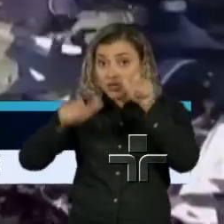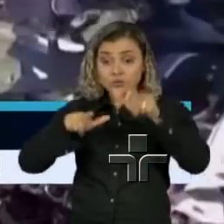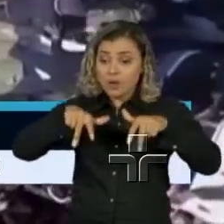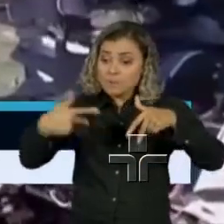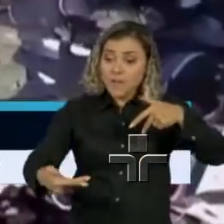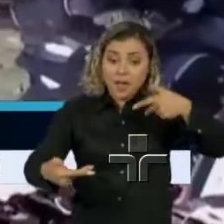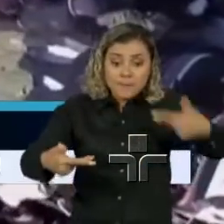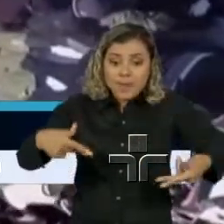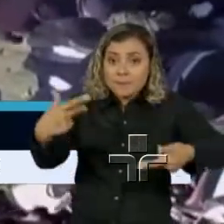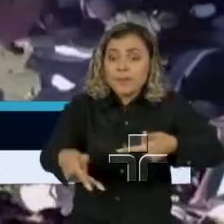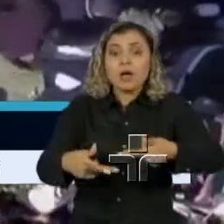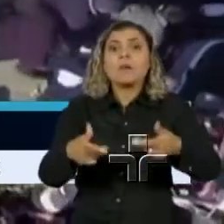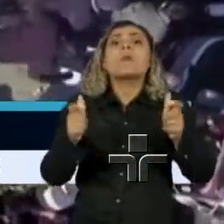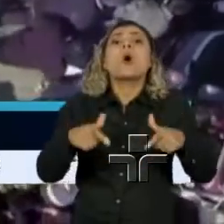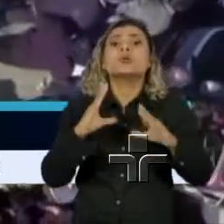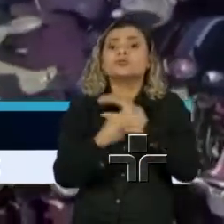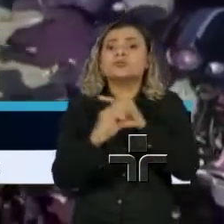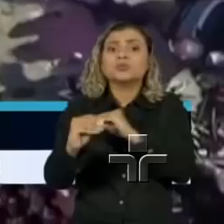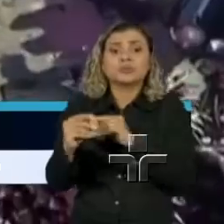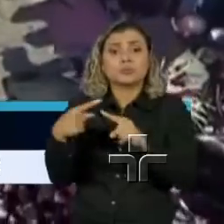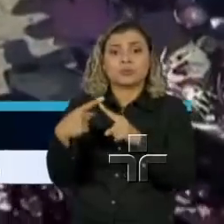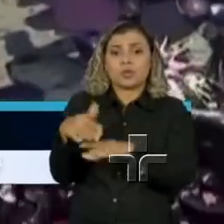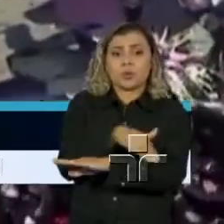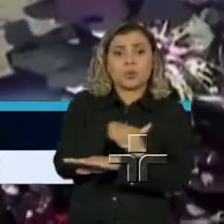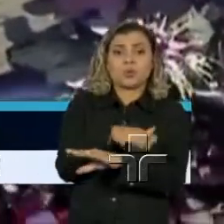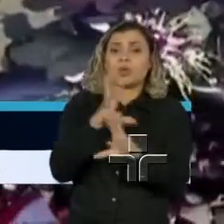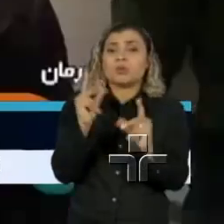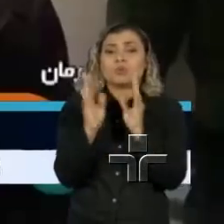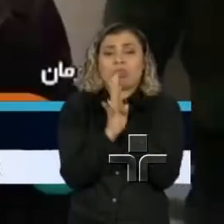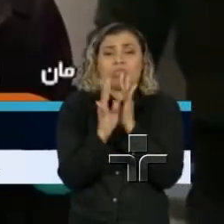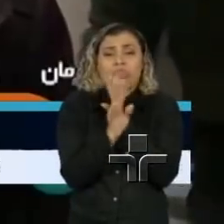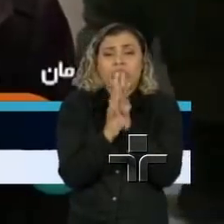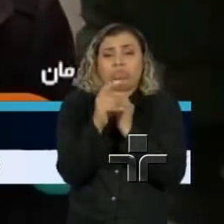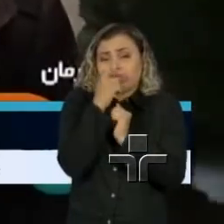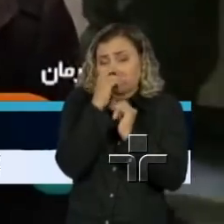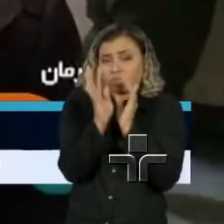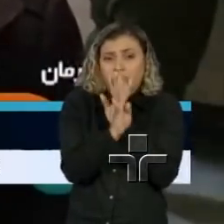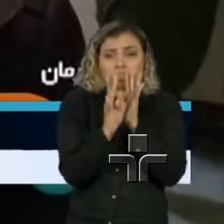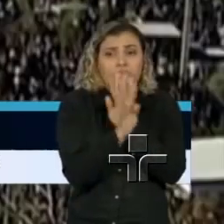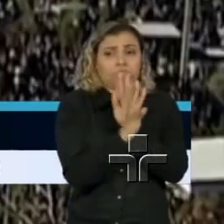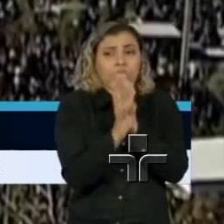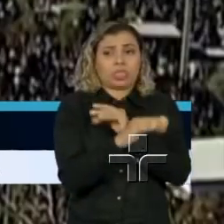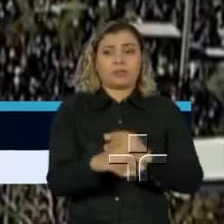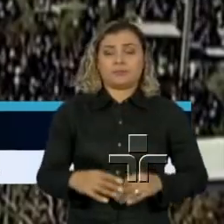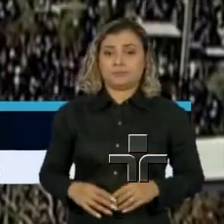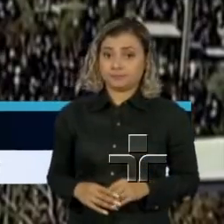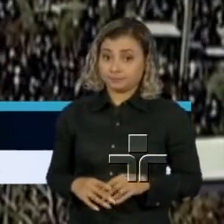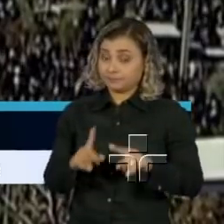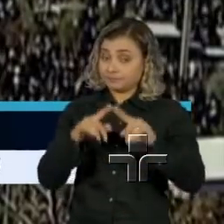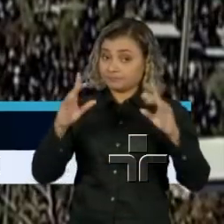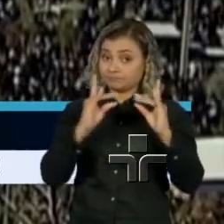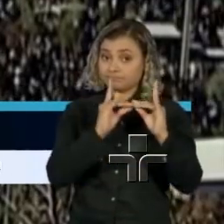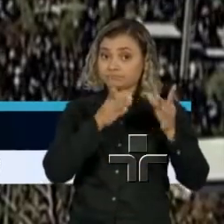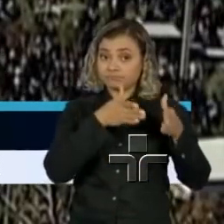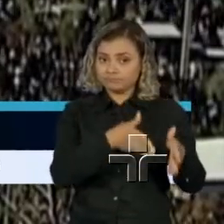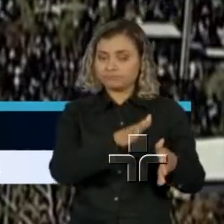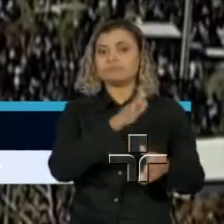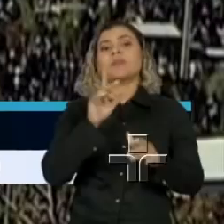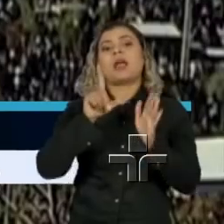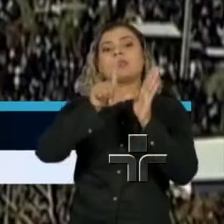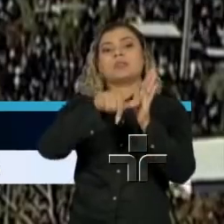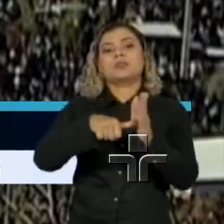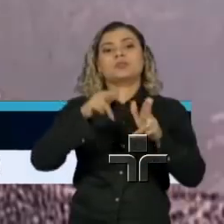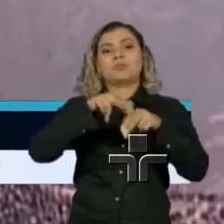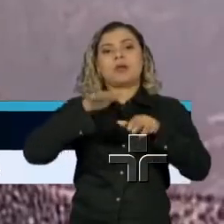e não havia para onde correr, porque as ruas todas estavam lotadas. O enterro atrasou por causa do